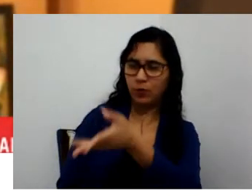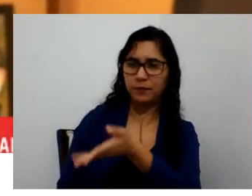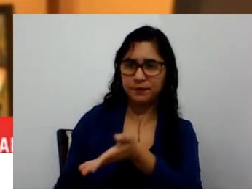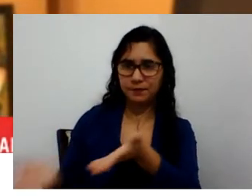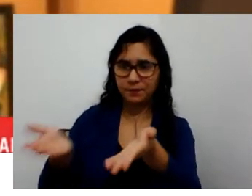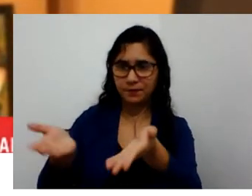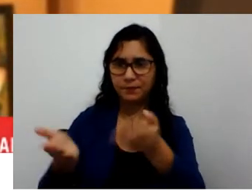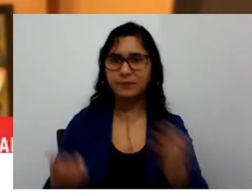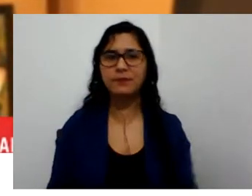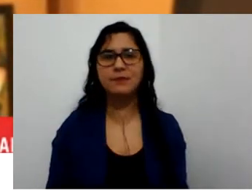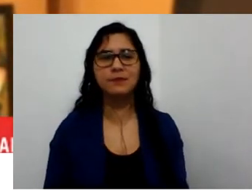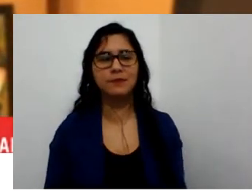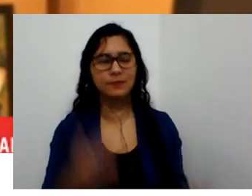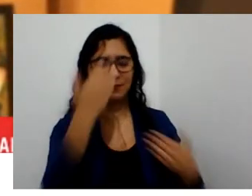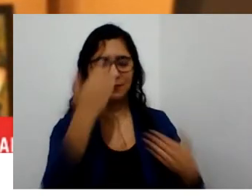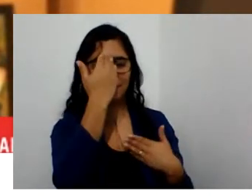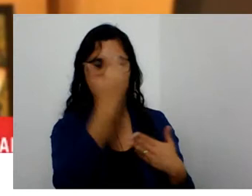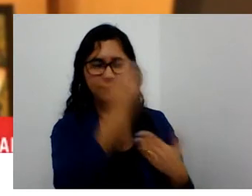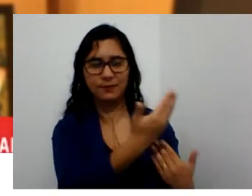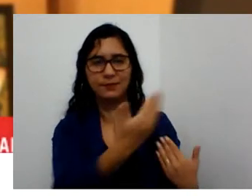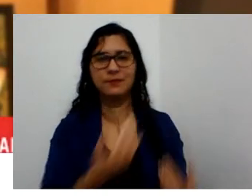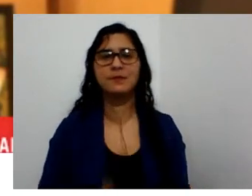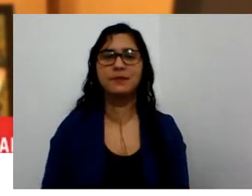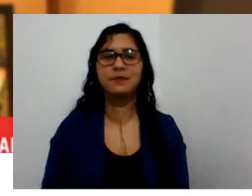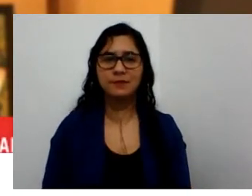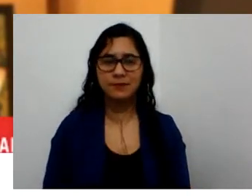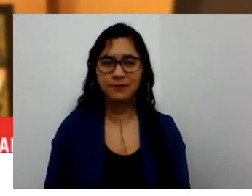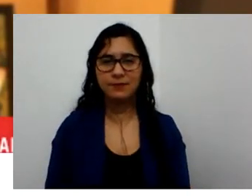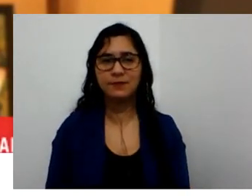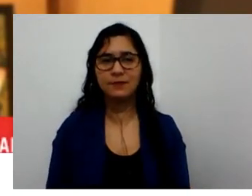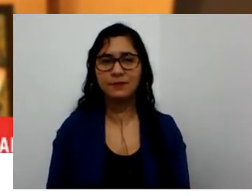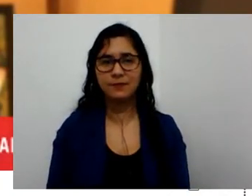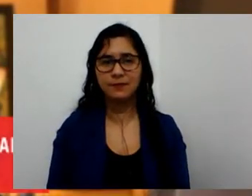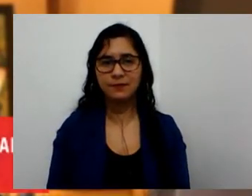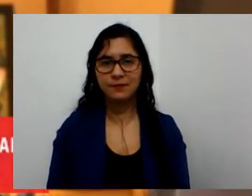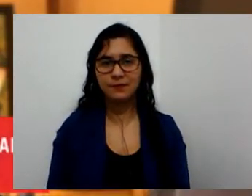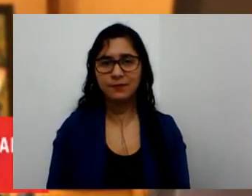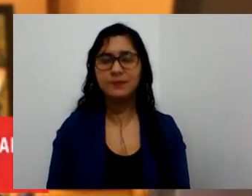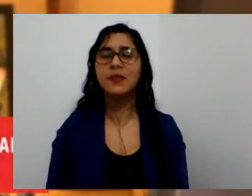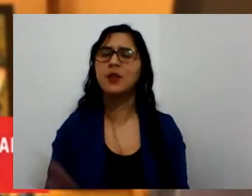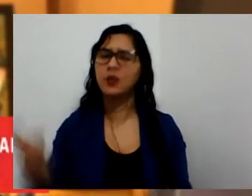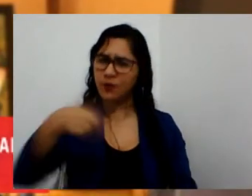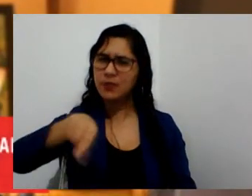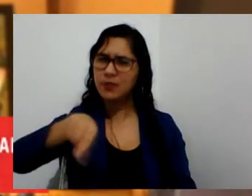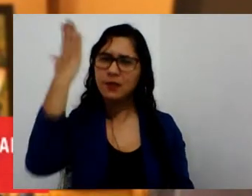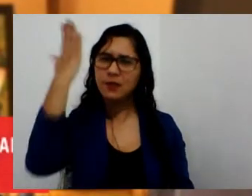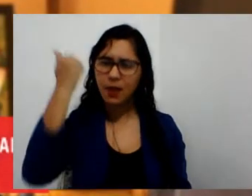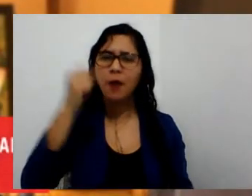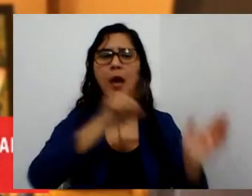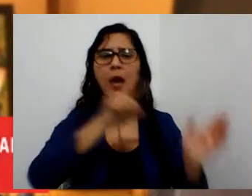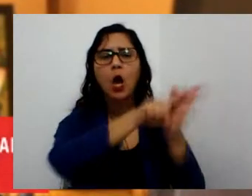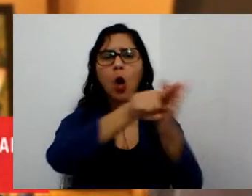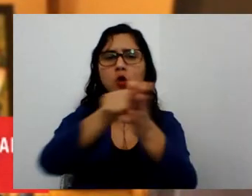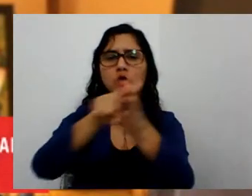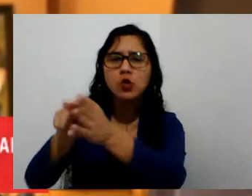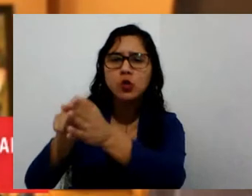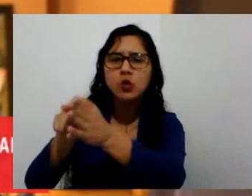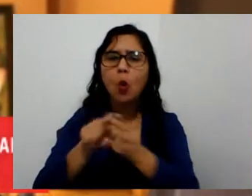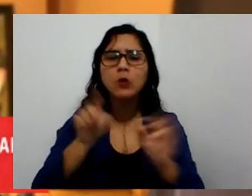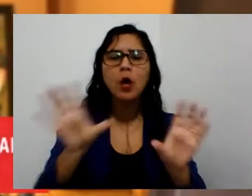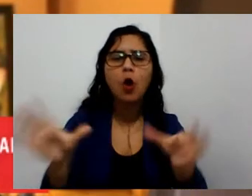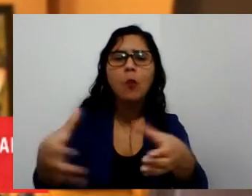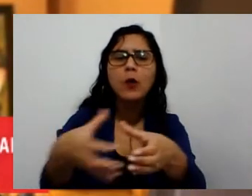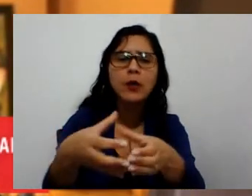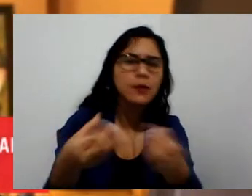Muito obrigado. Então, como todos sabem, a consulta da preferência eleitoral da comunidade será